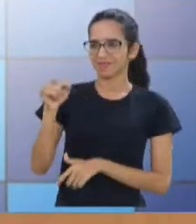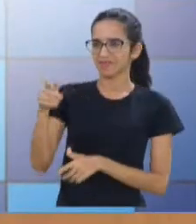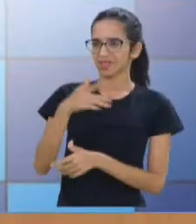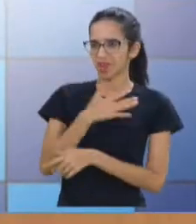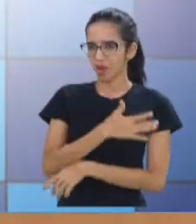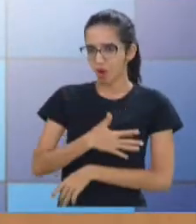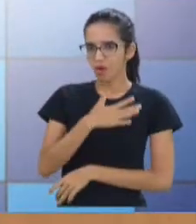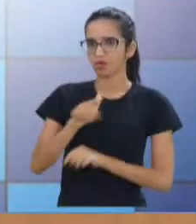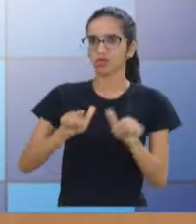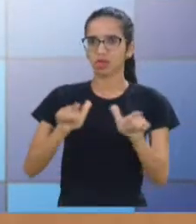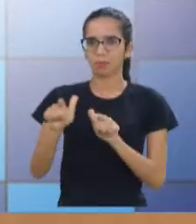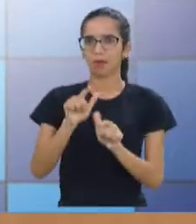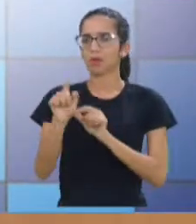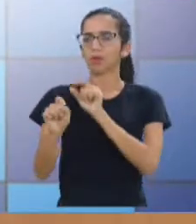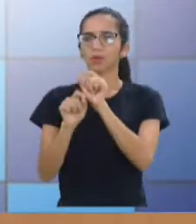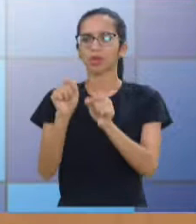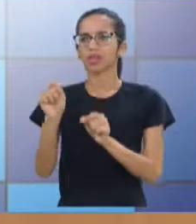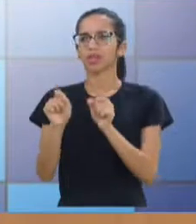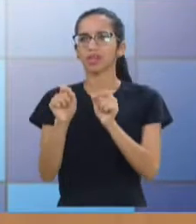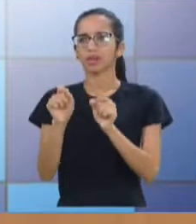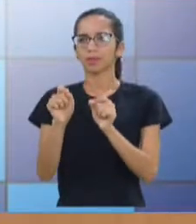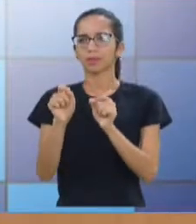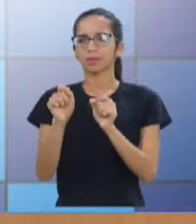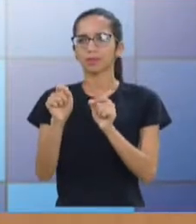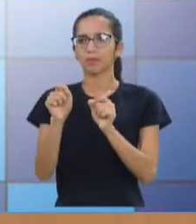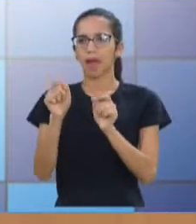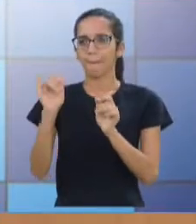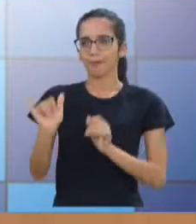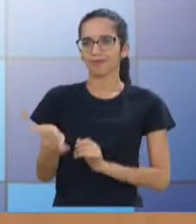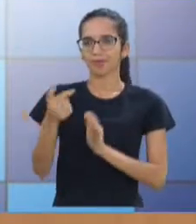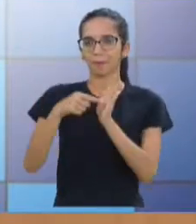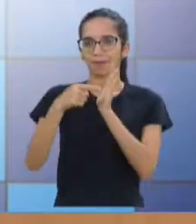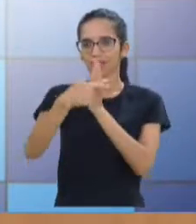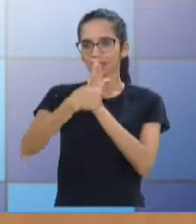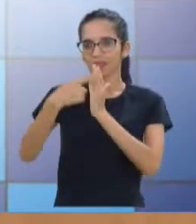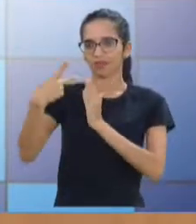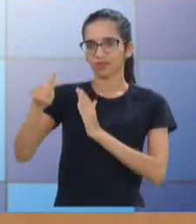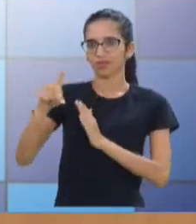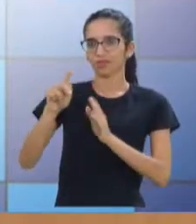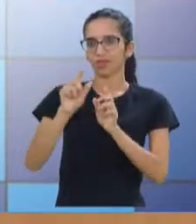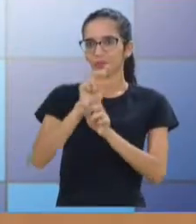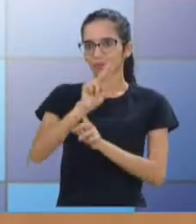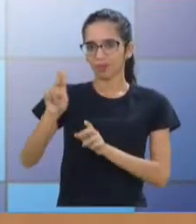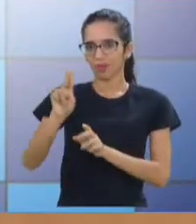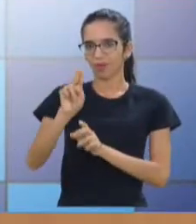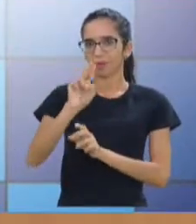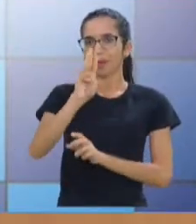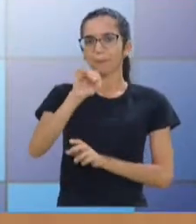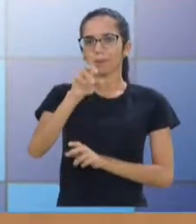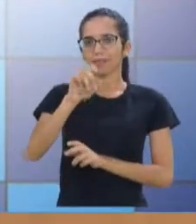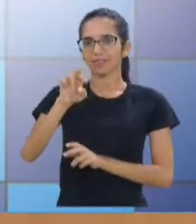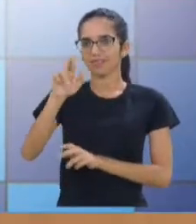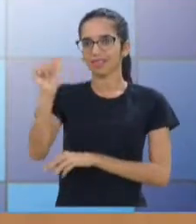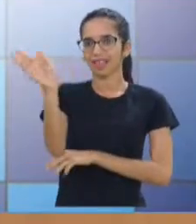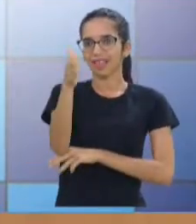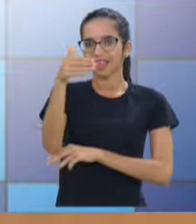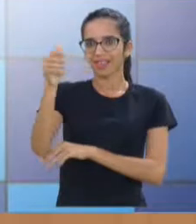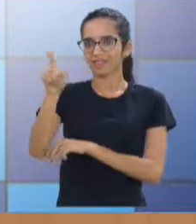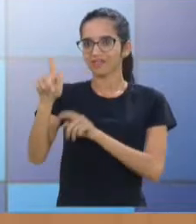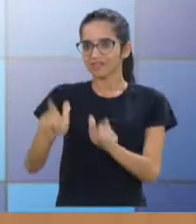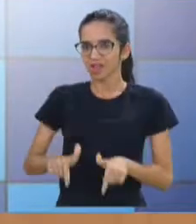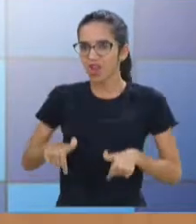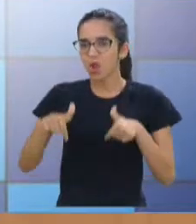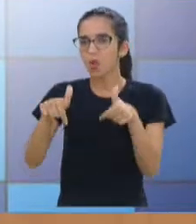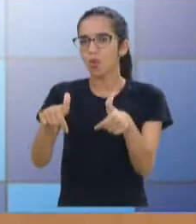isso quais são é pegando um pouco do seu sobrenome quais são as bandeiras o qual é a bandeira